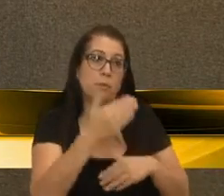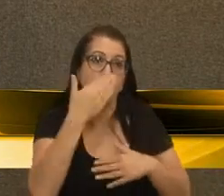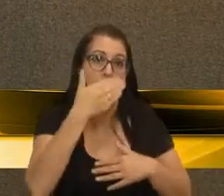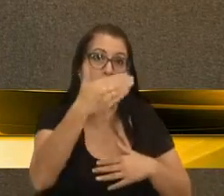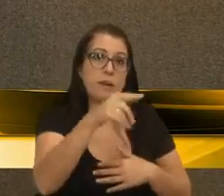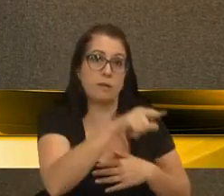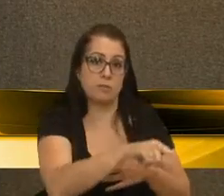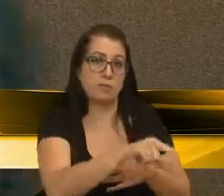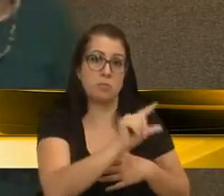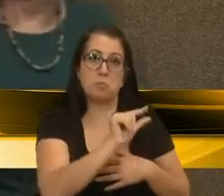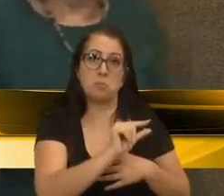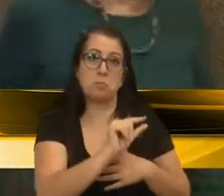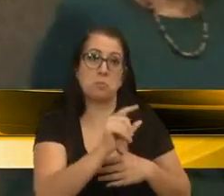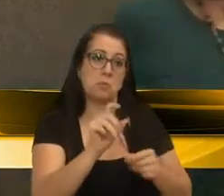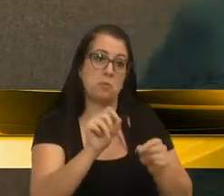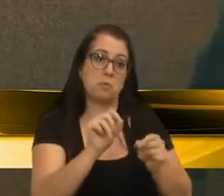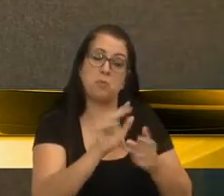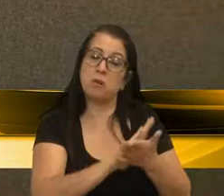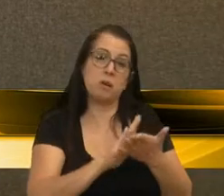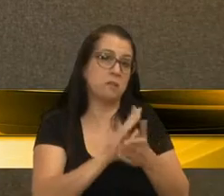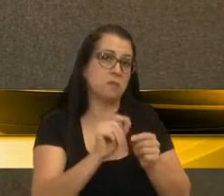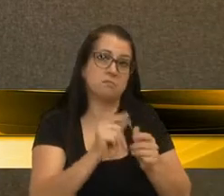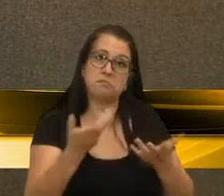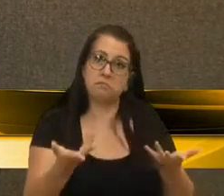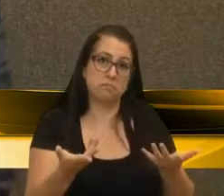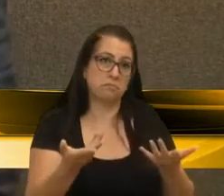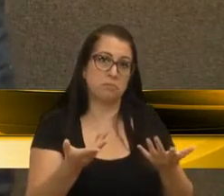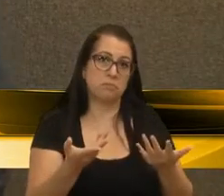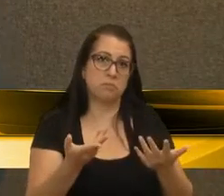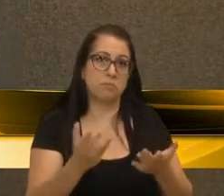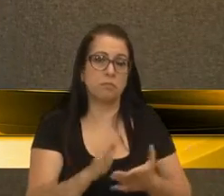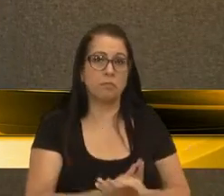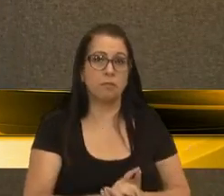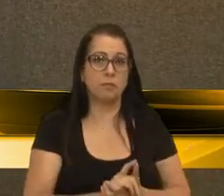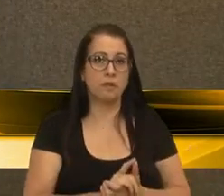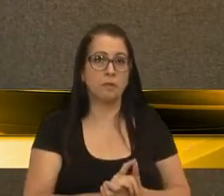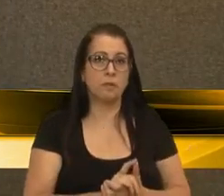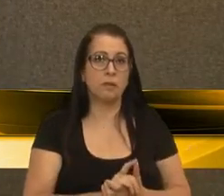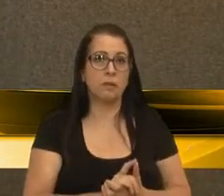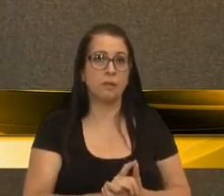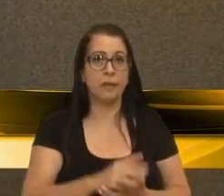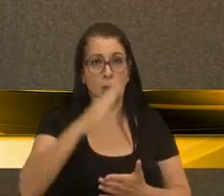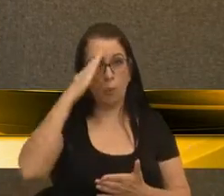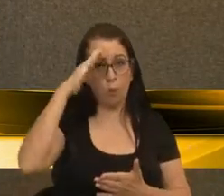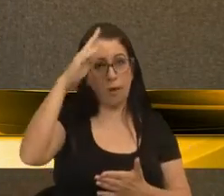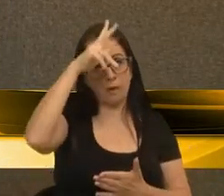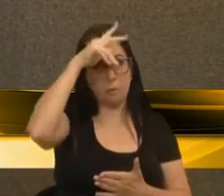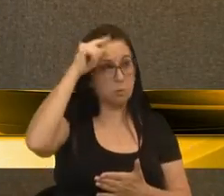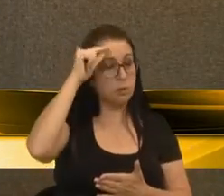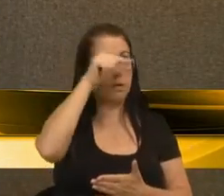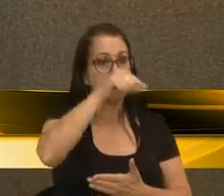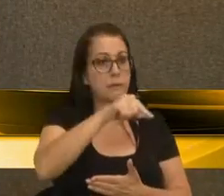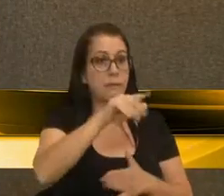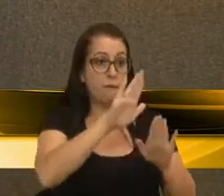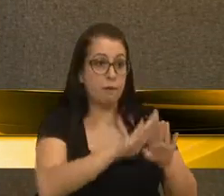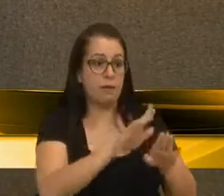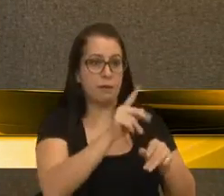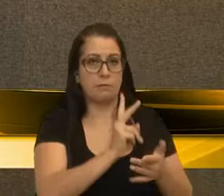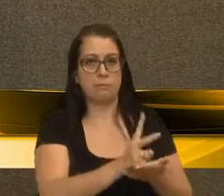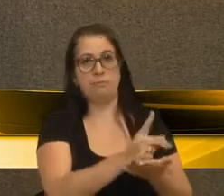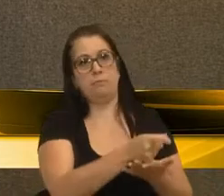né? Pouco ou nada foi feito do ponto de vista de implementar que a Guarda Municipal se instale ali